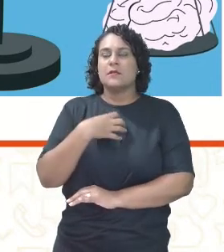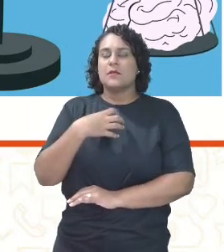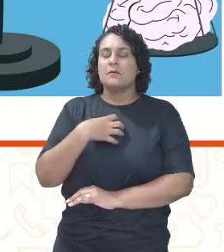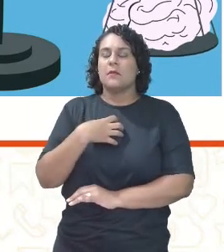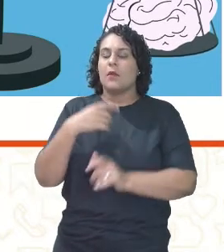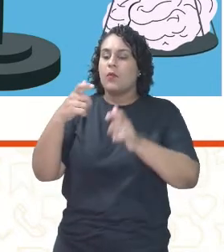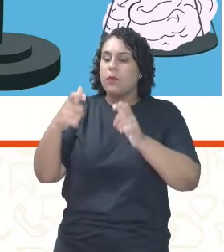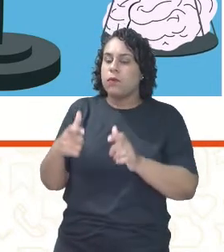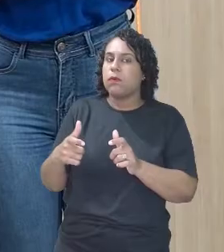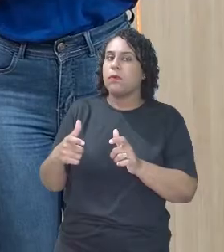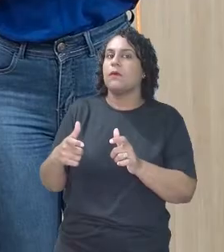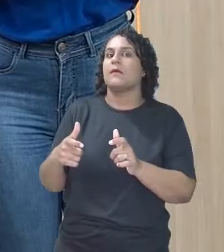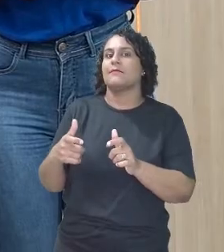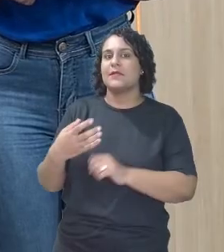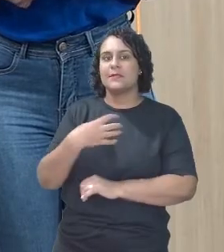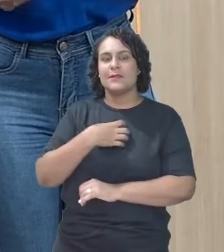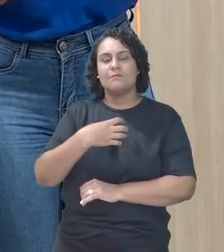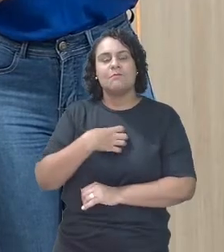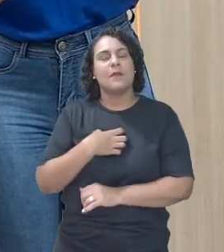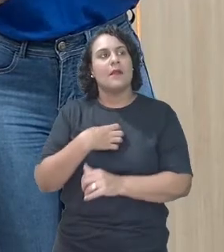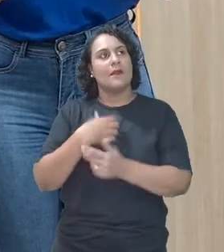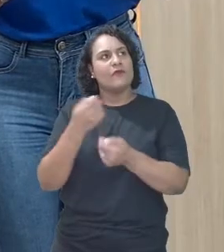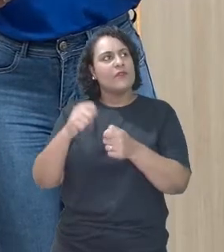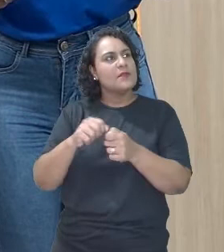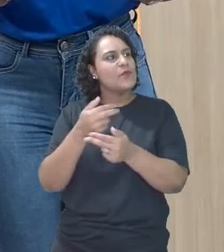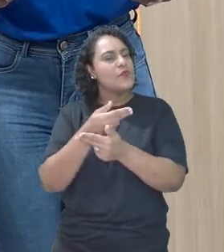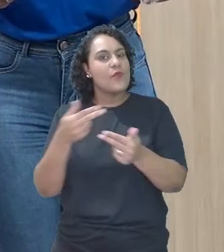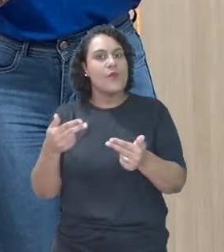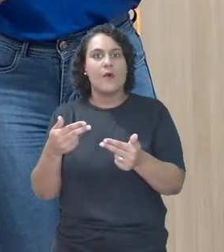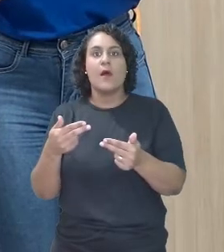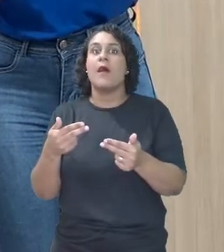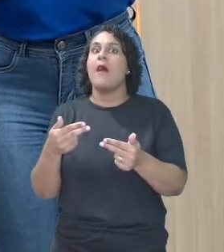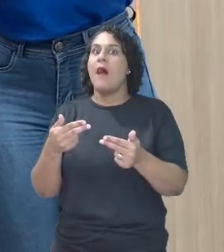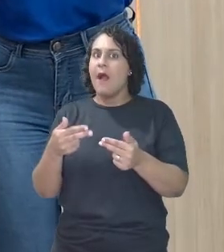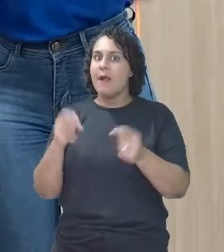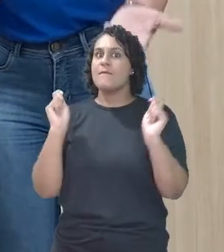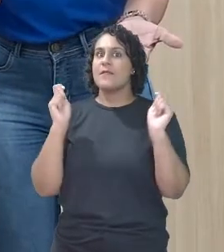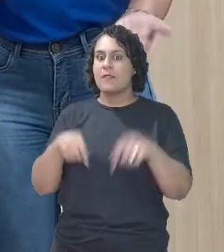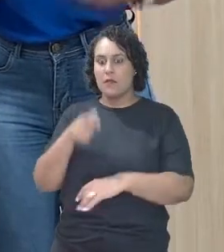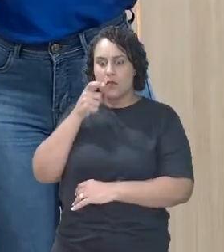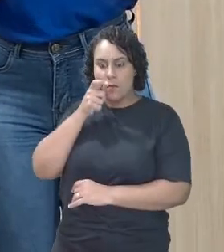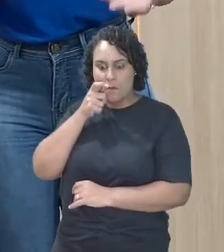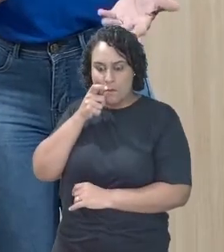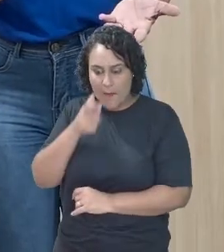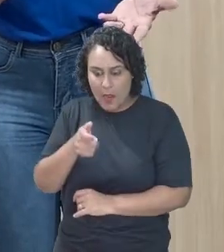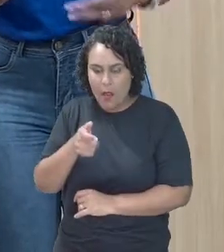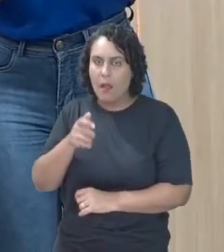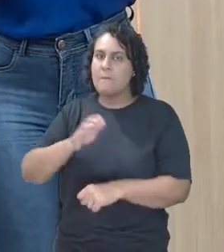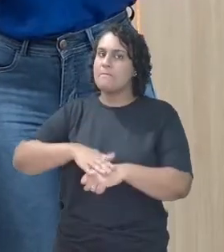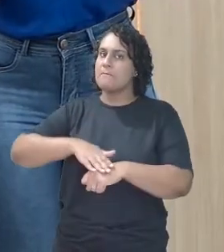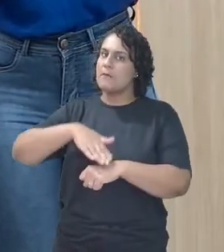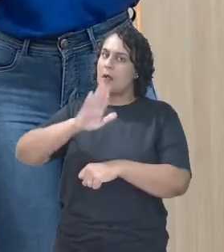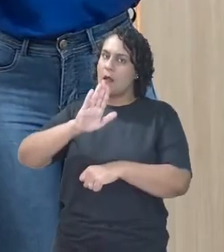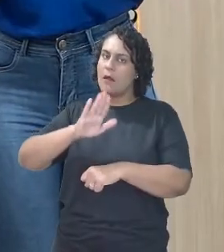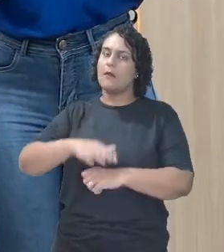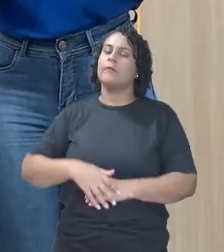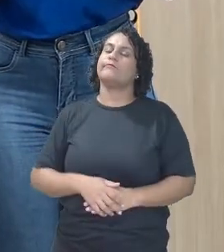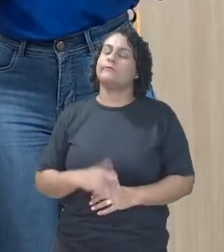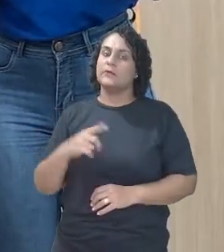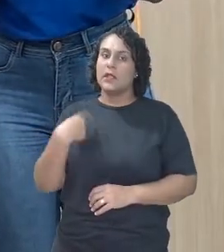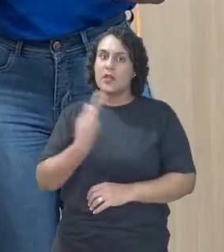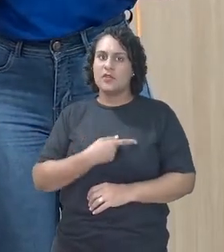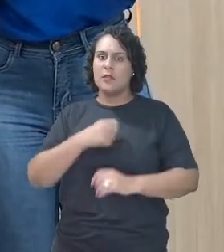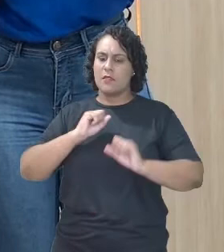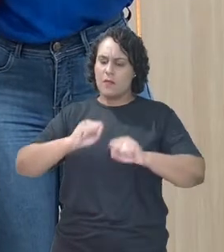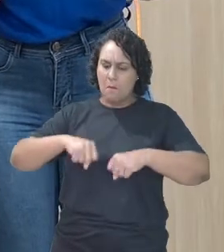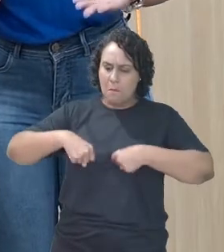lugar, quando a gente se sente bem fazendo alguma coisa, a probabilidade da gente se interessar é muito maior. A probabilidade da gente